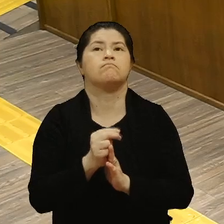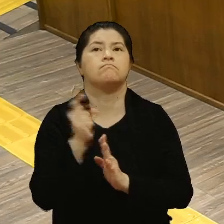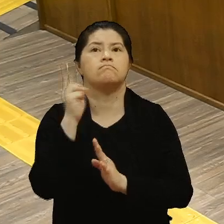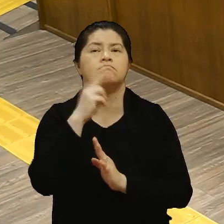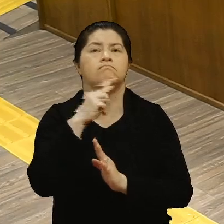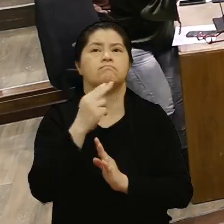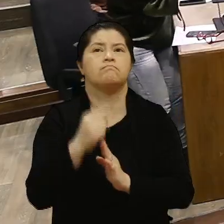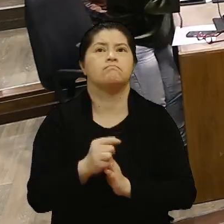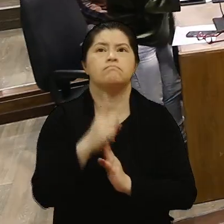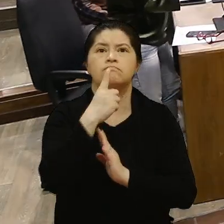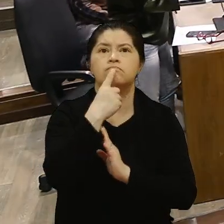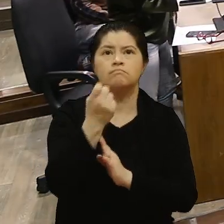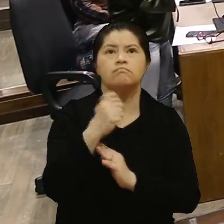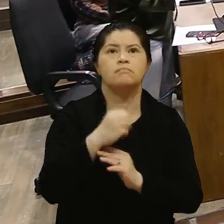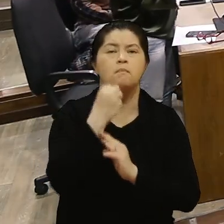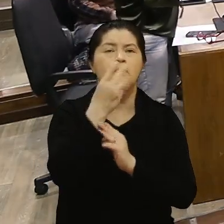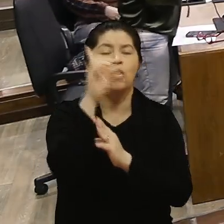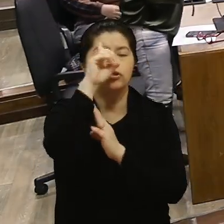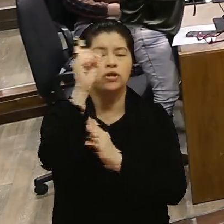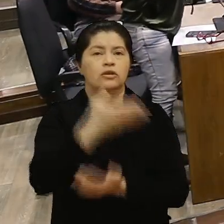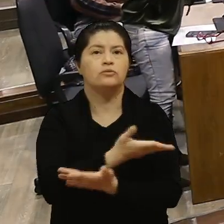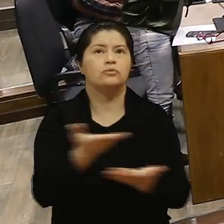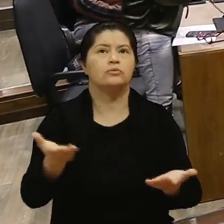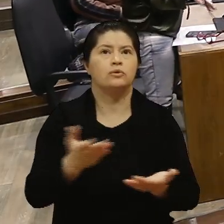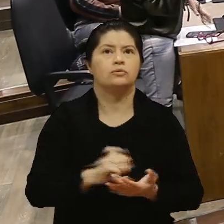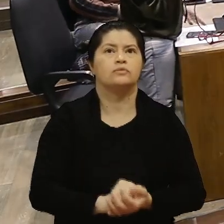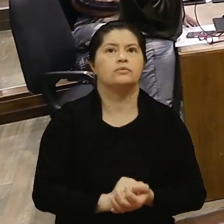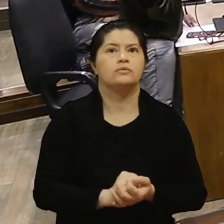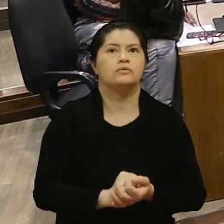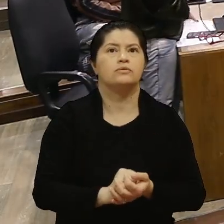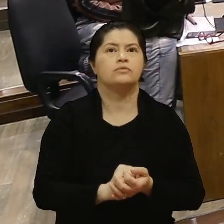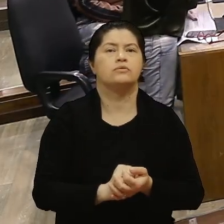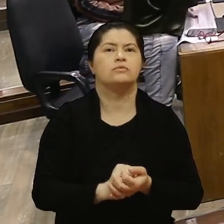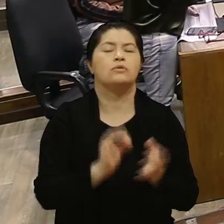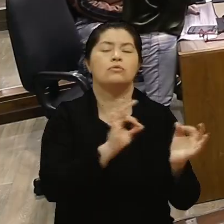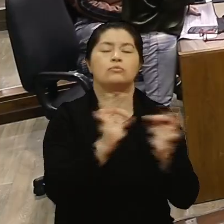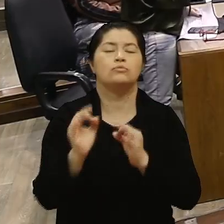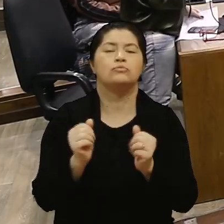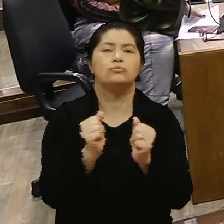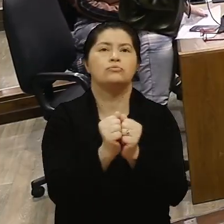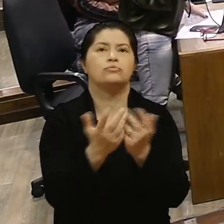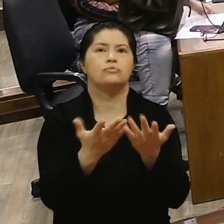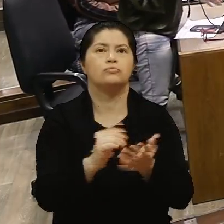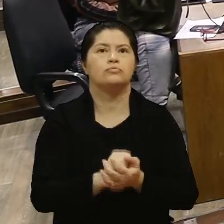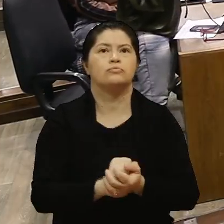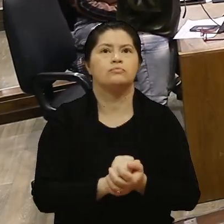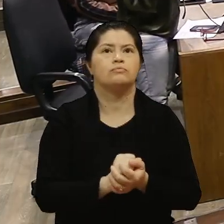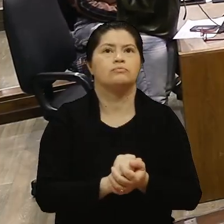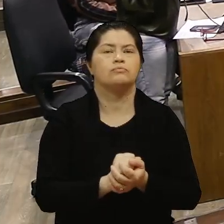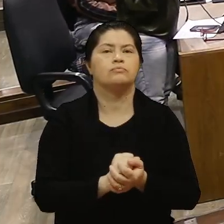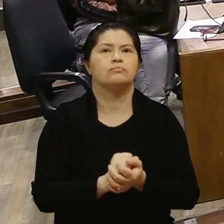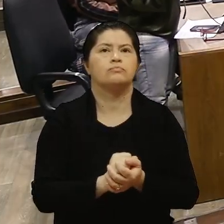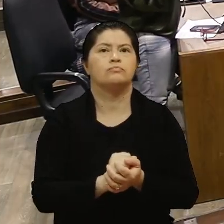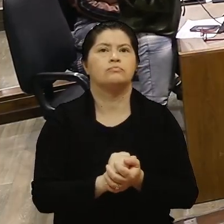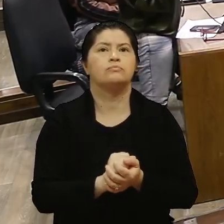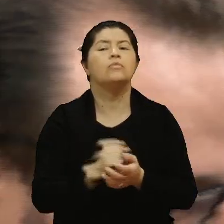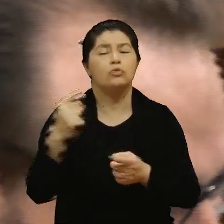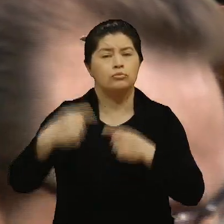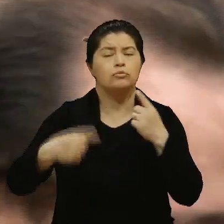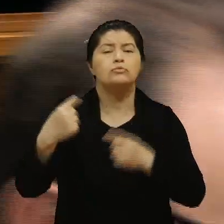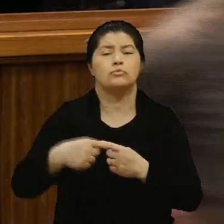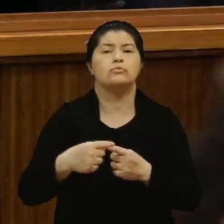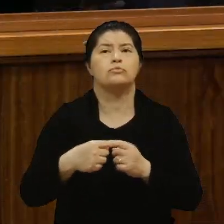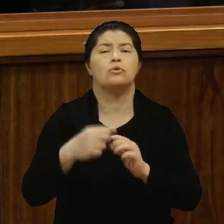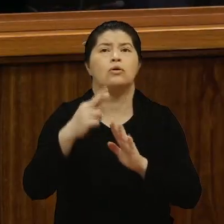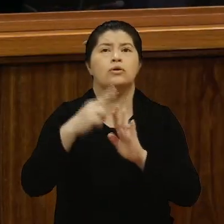Frigieri. Bom dia a todos, bom dia a quem nos acompanha. Eu vou discutir o regime de